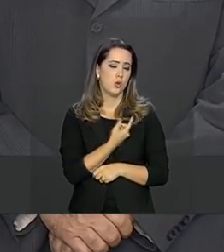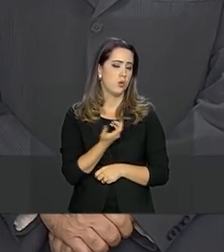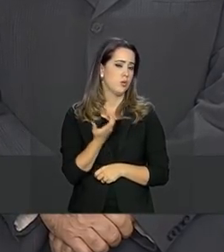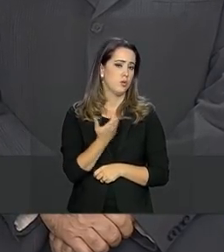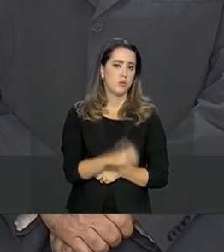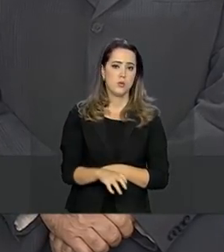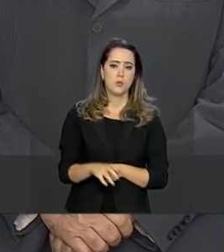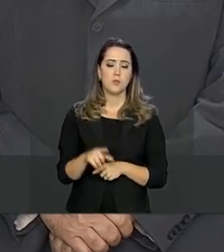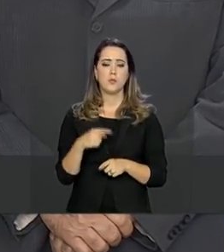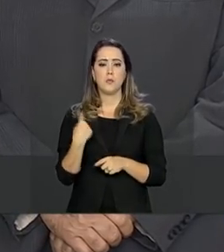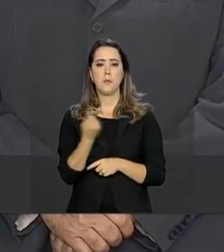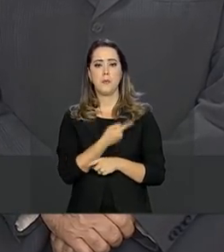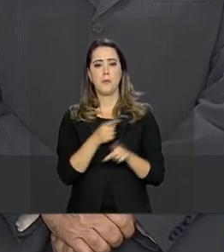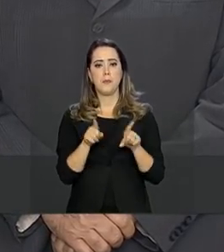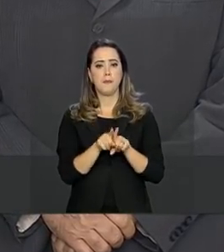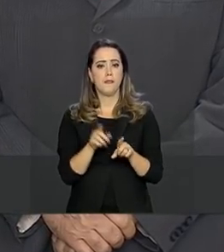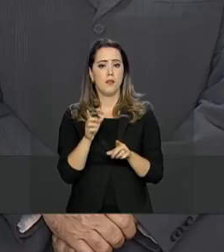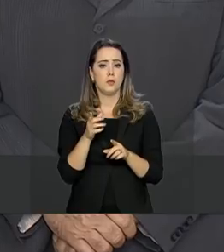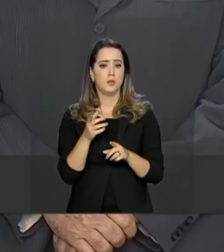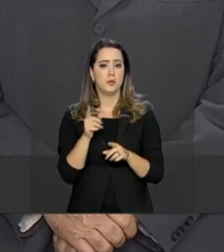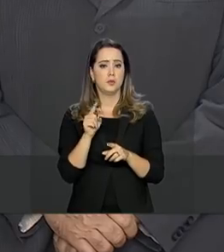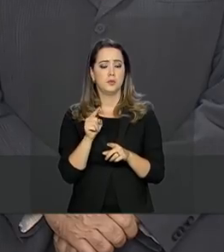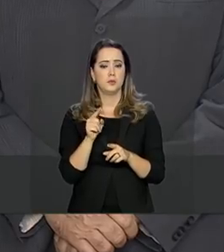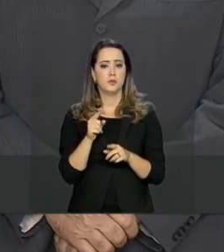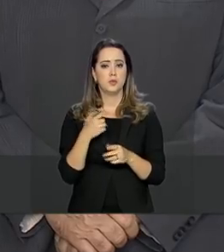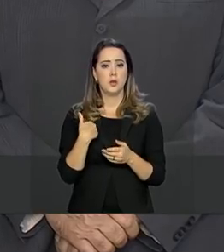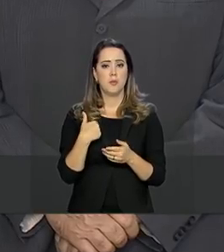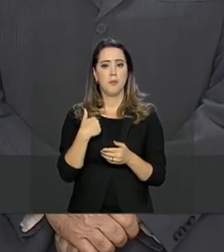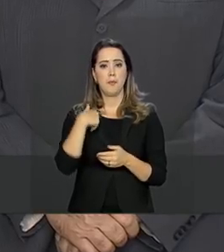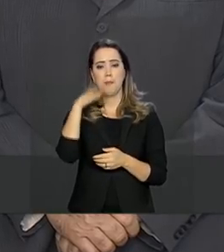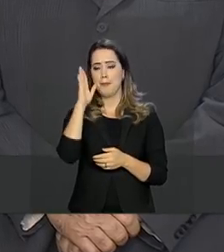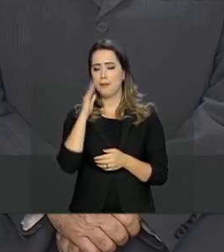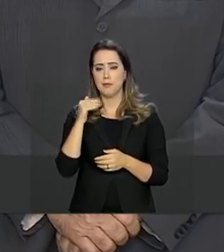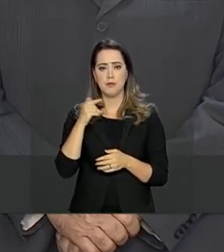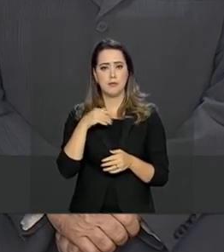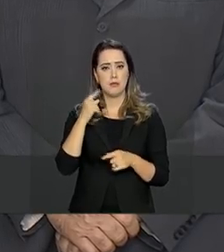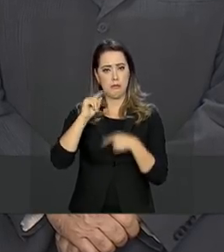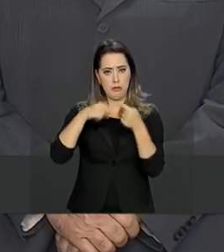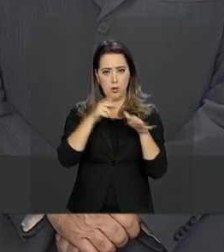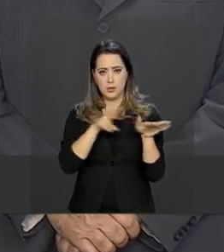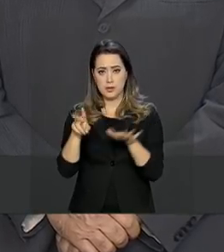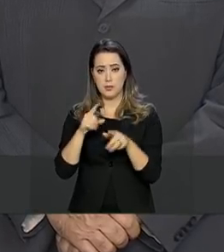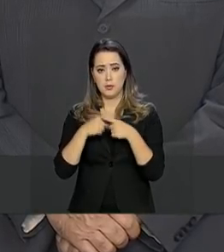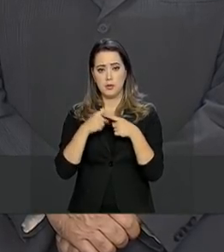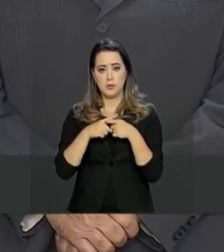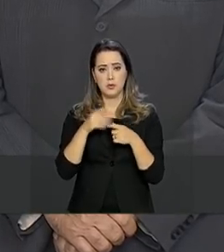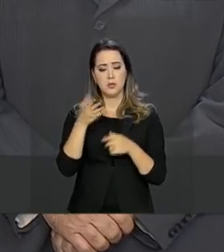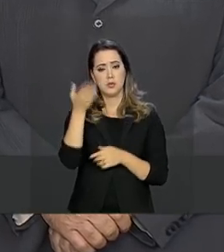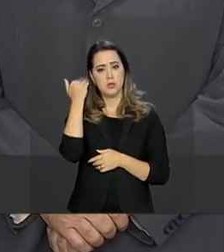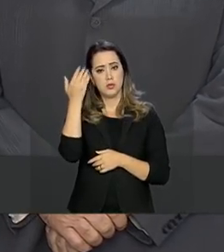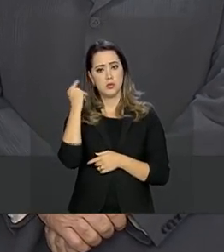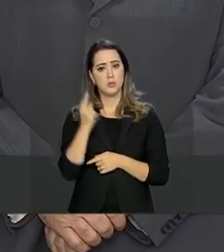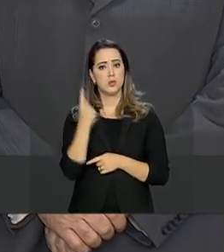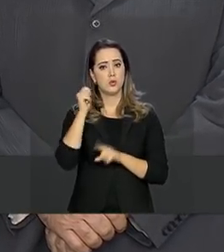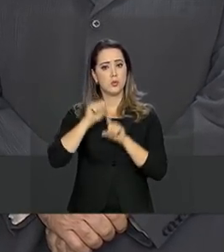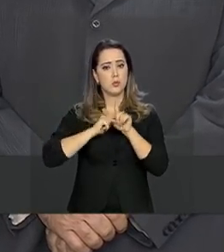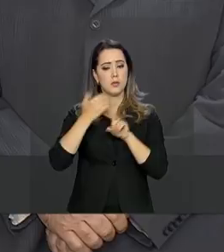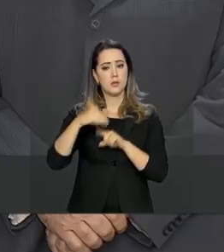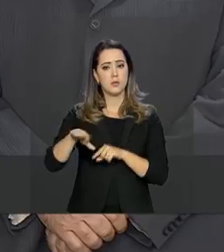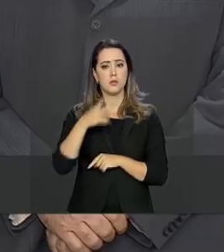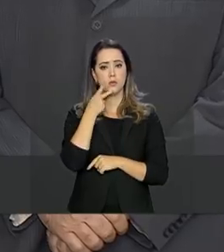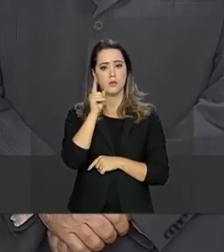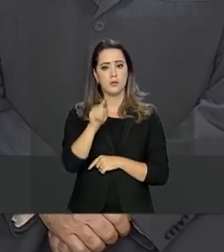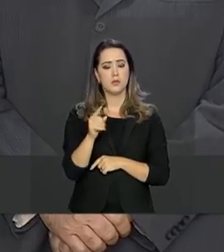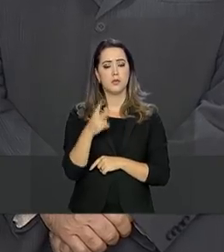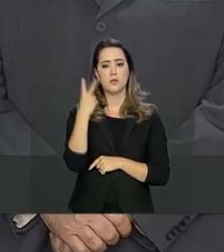nosso turismo não queria não queremos deixar passar essa semana porque afinal já lá atrás há mais de mês e meio ele joga e